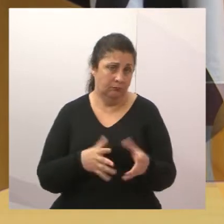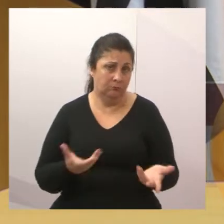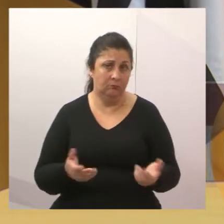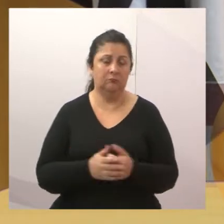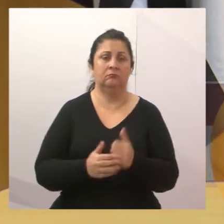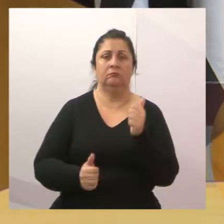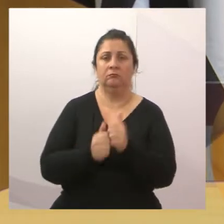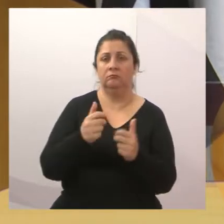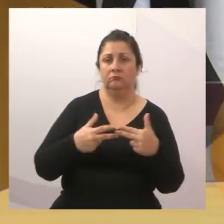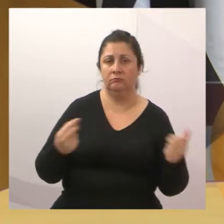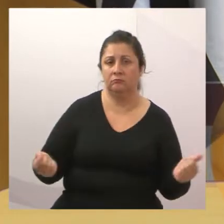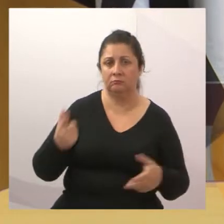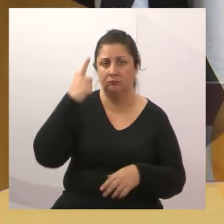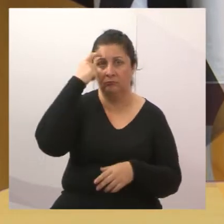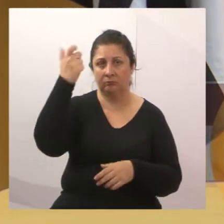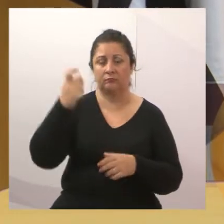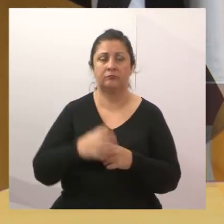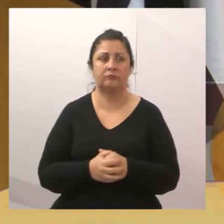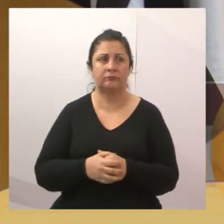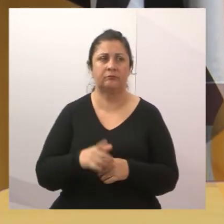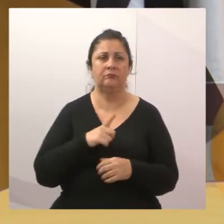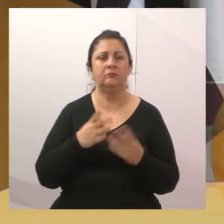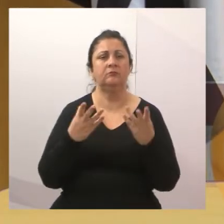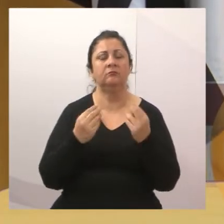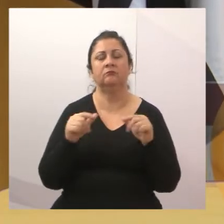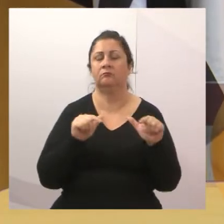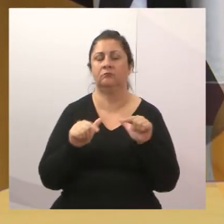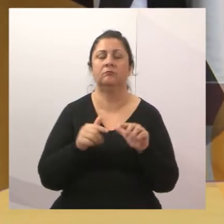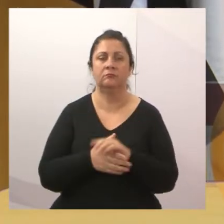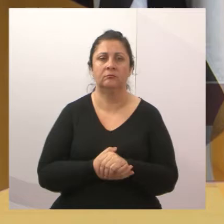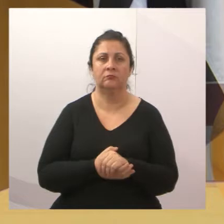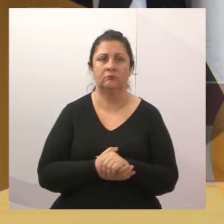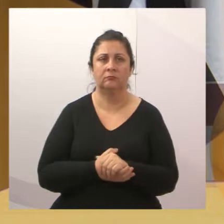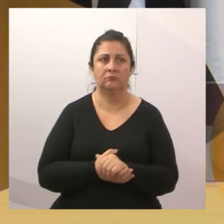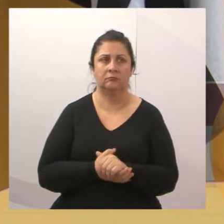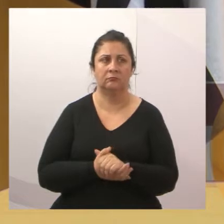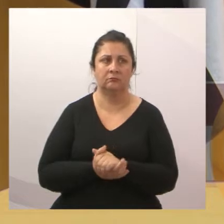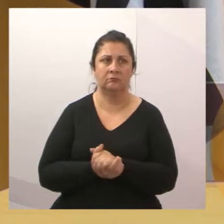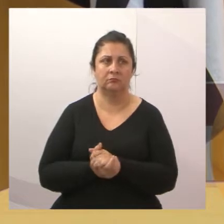do esporte, da cultura. Então, nós temos várias ações. Então,